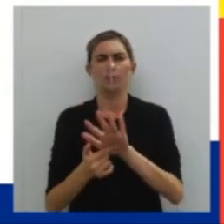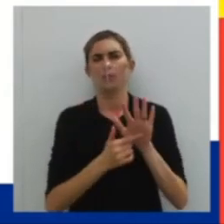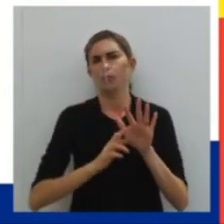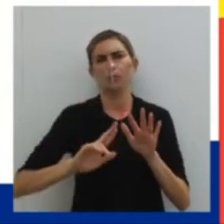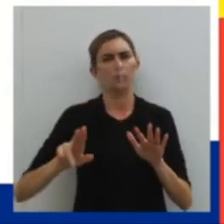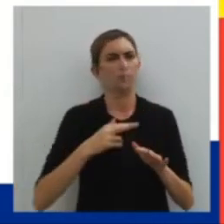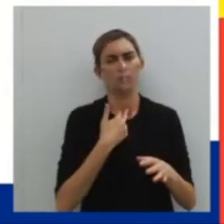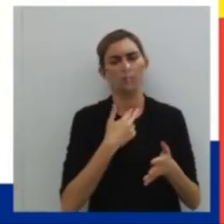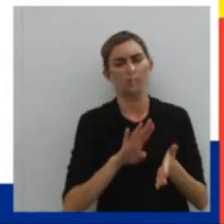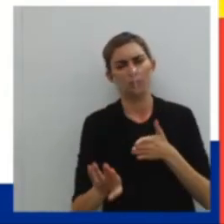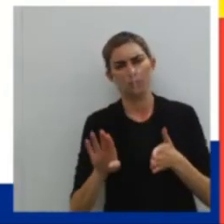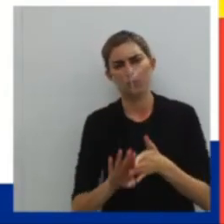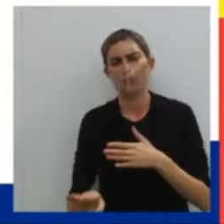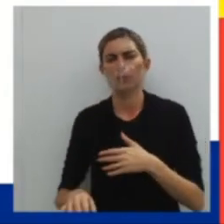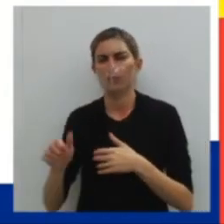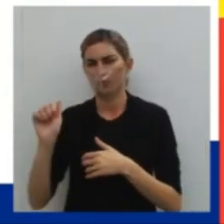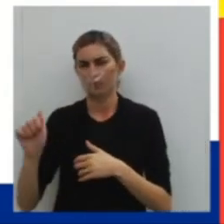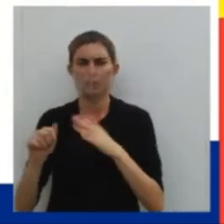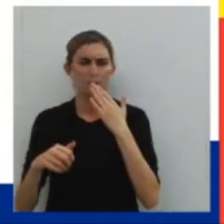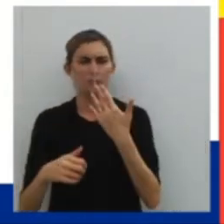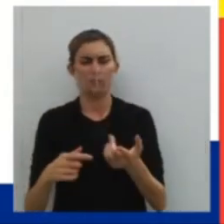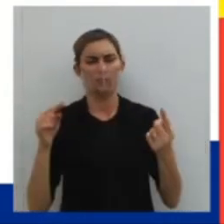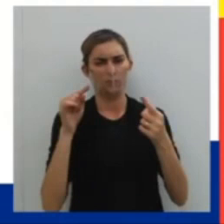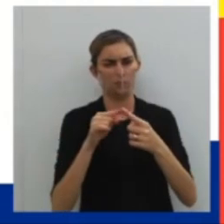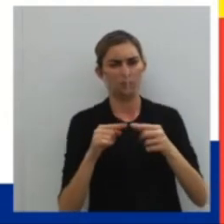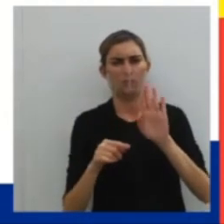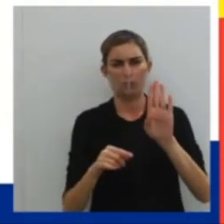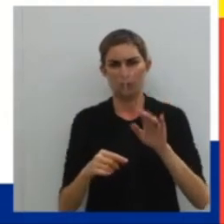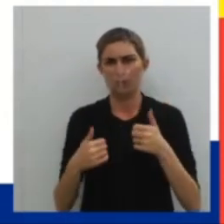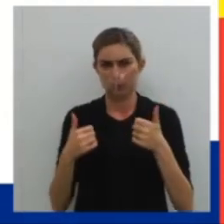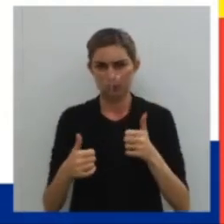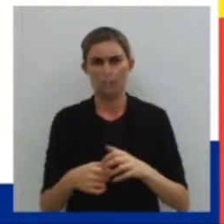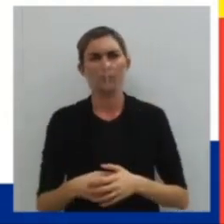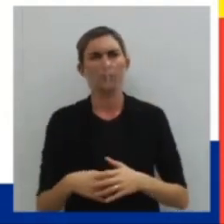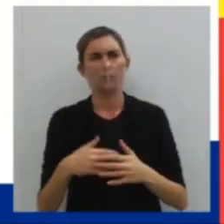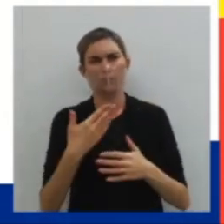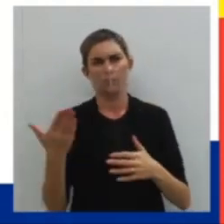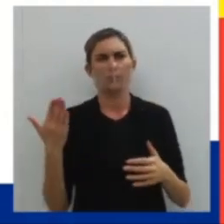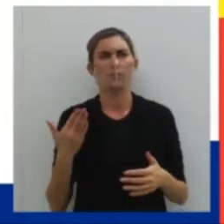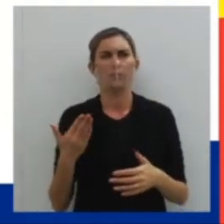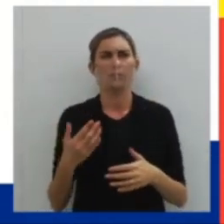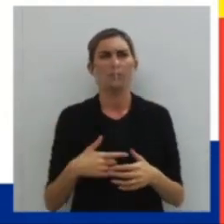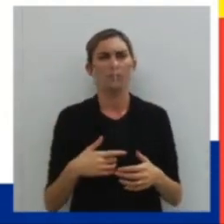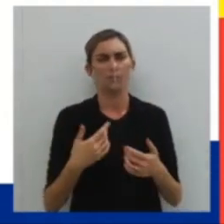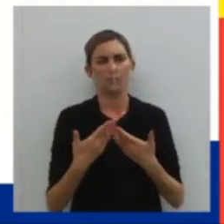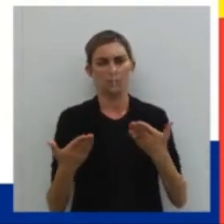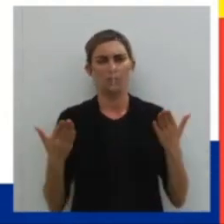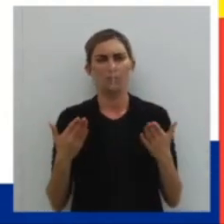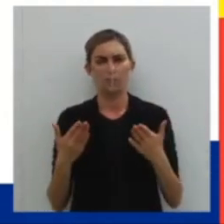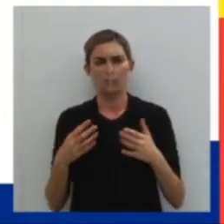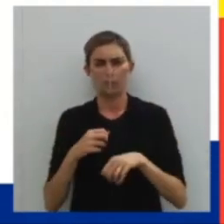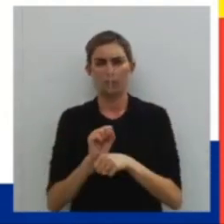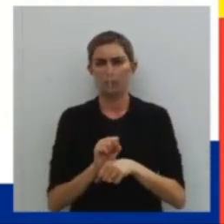não pode sobrar elementos de A sem associação com o conjunto B, tá bom? Então, galera, dessa forma, a gente vai dar